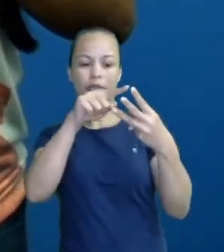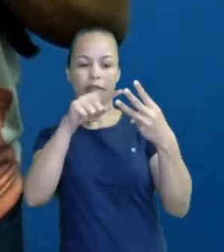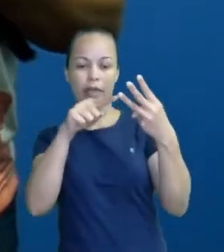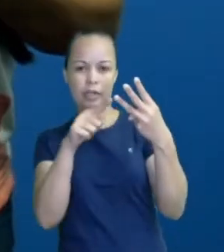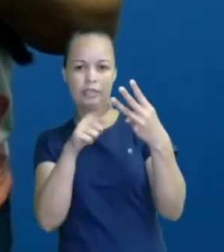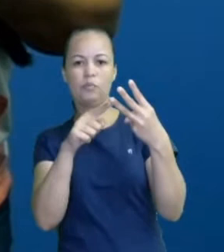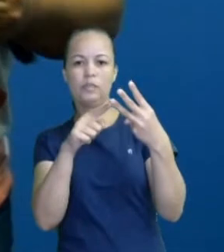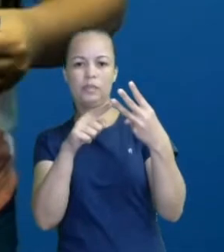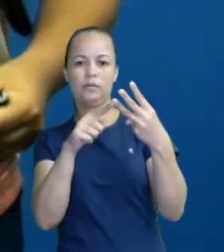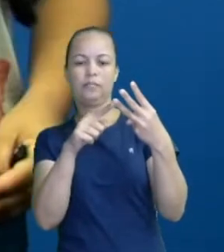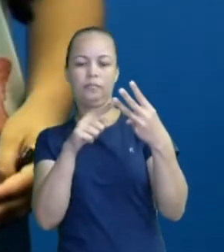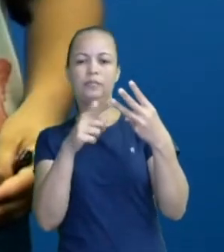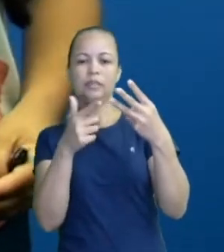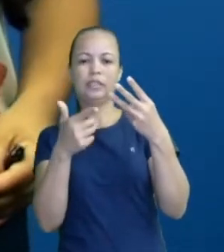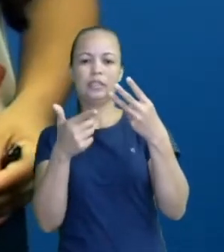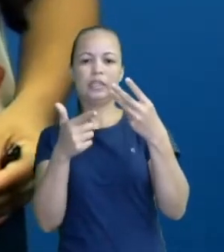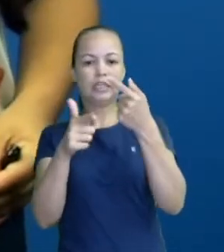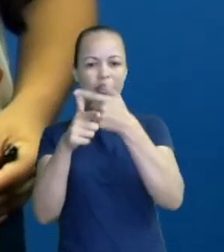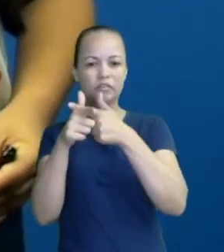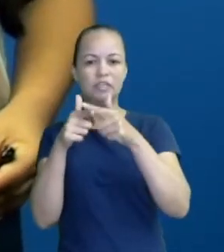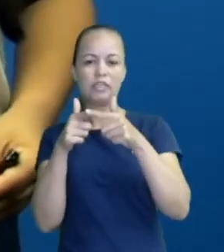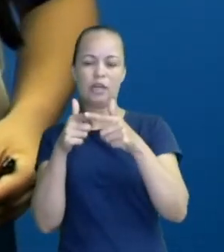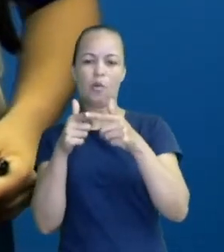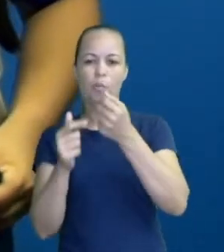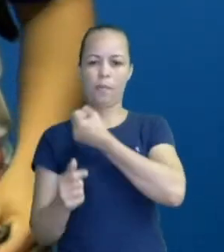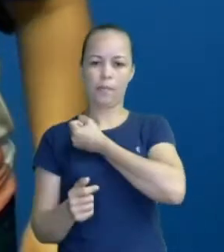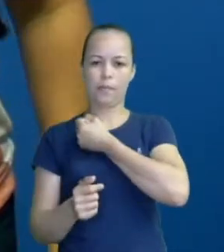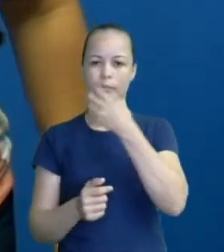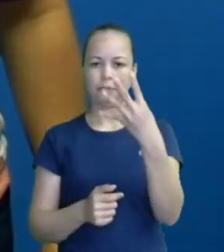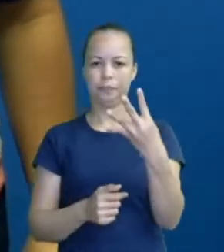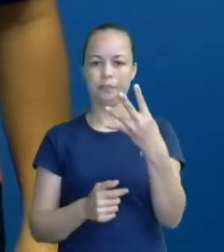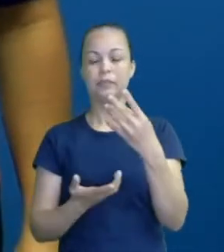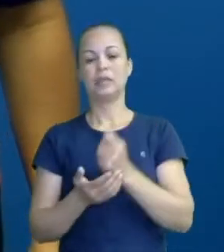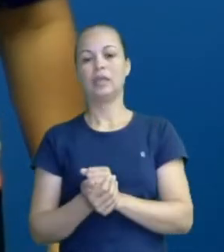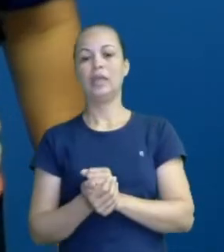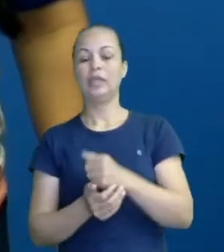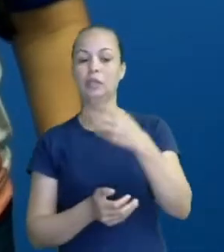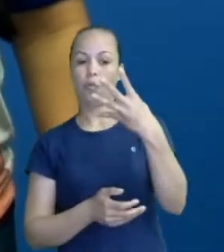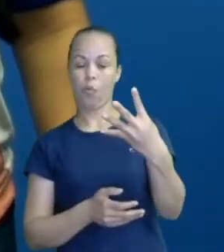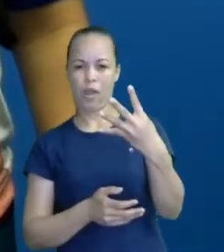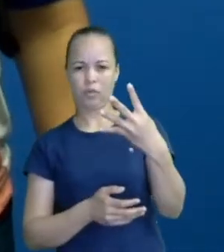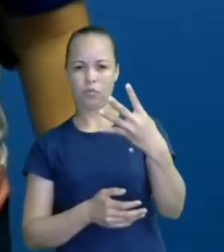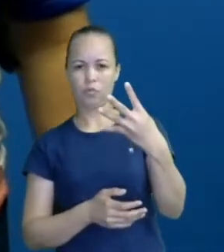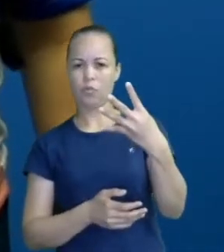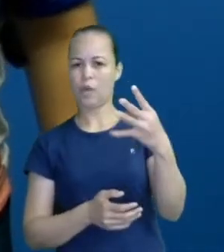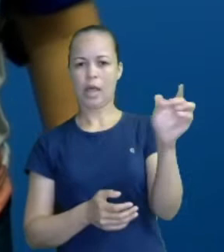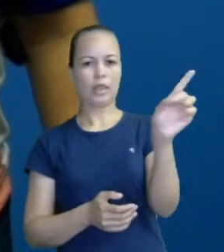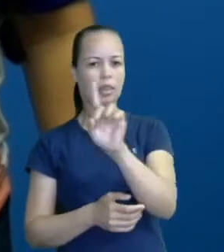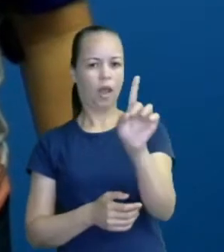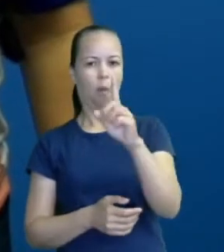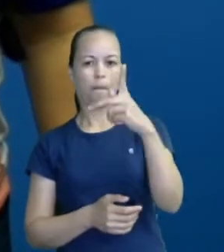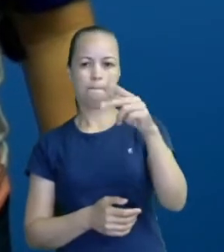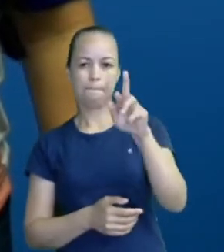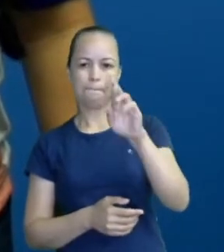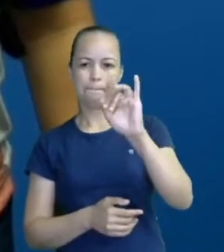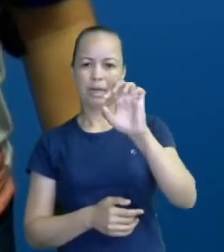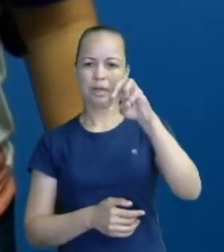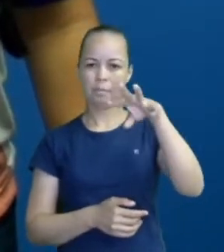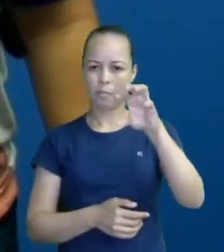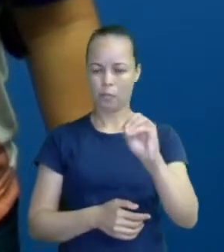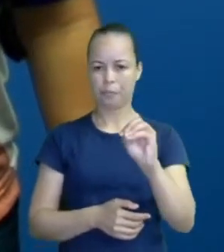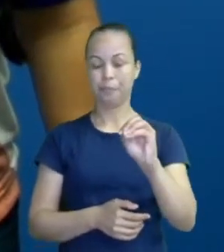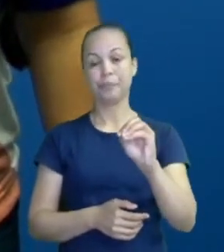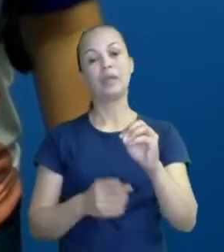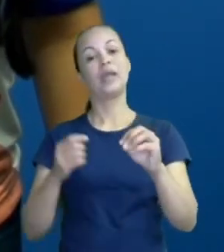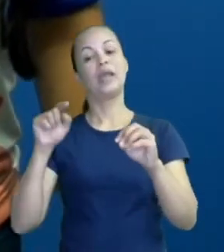opções de divisão para o número 4. Então, 4 não é número primo. Se ele não é número primo, ele